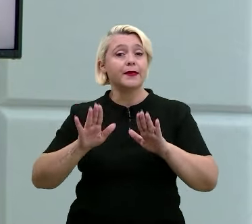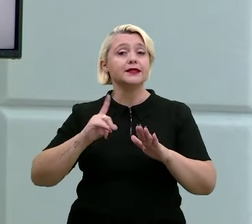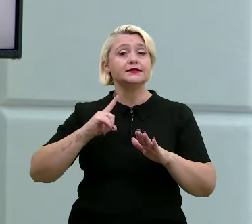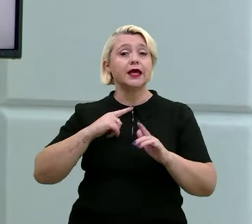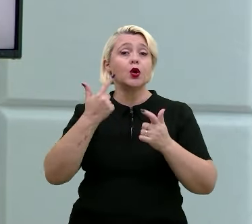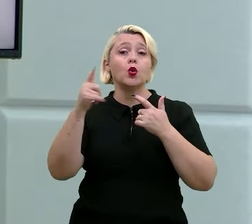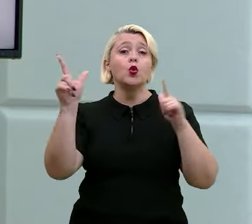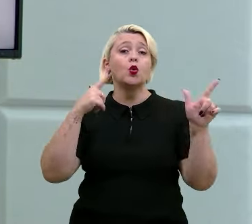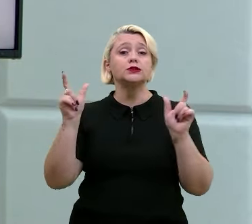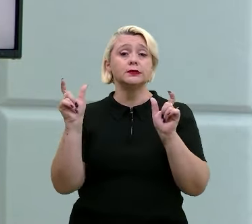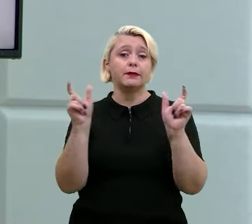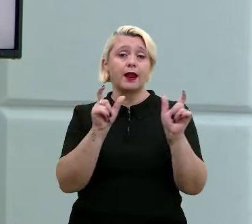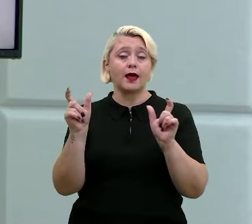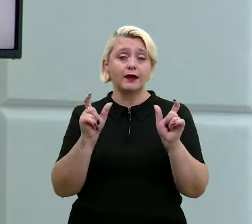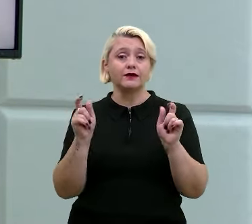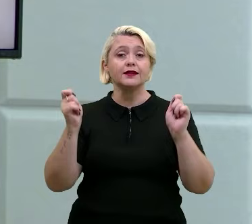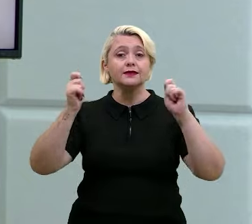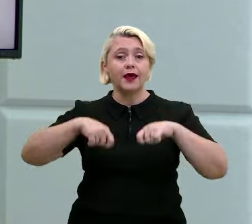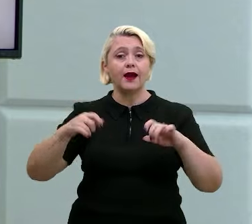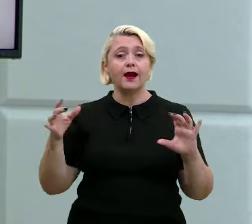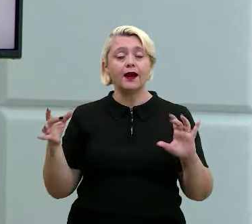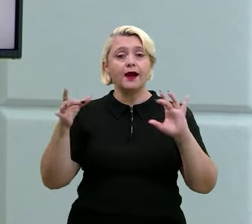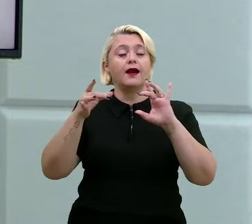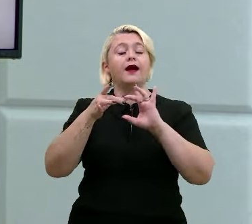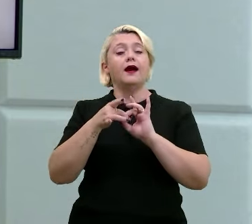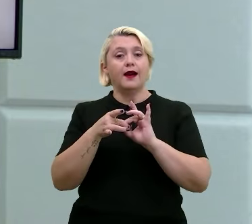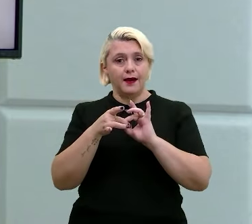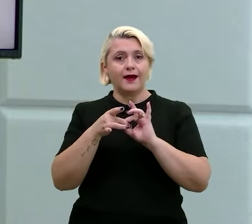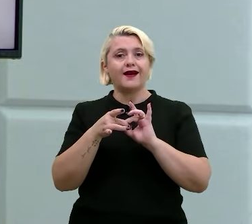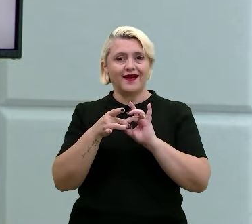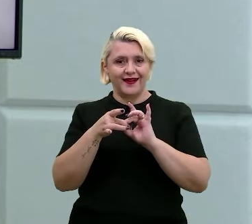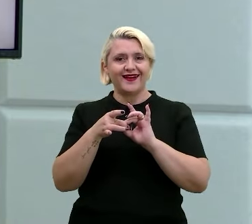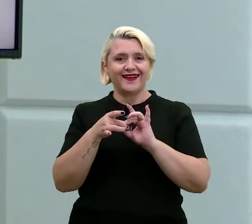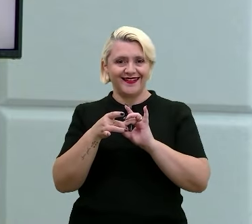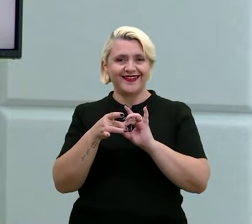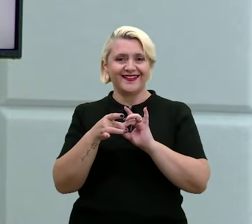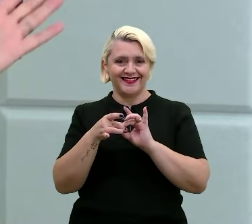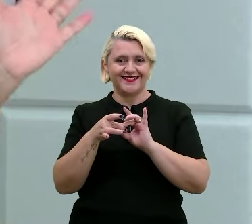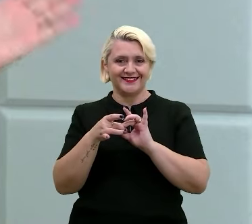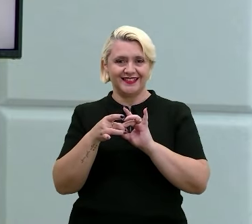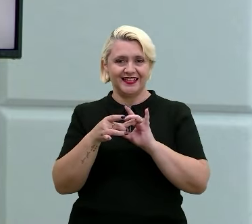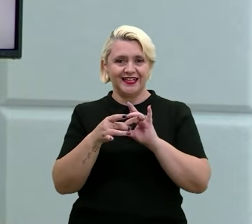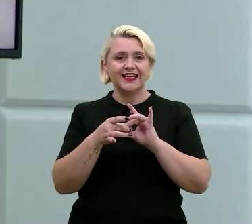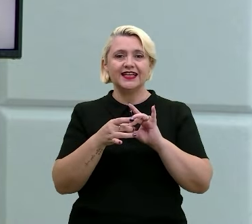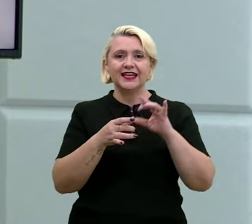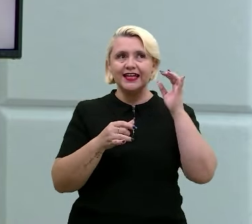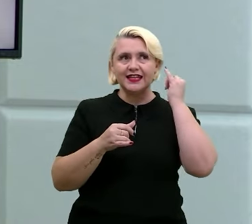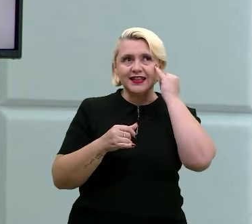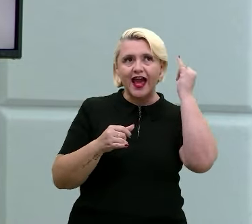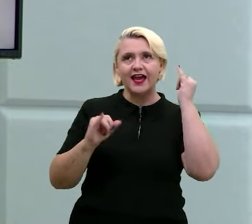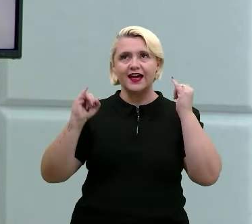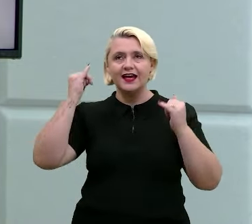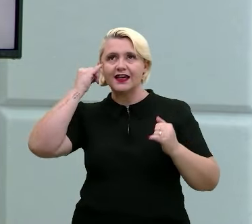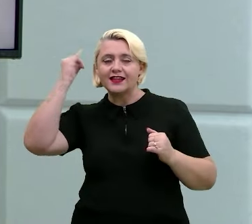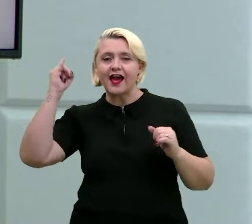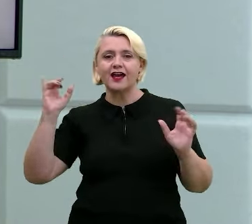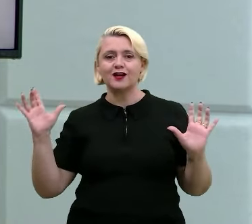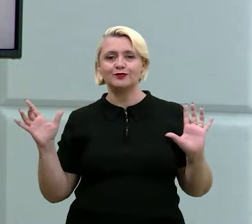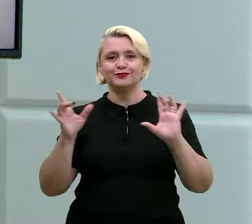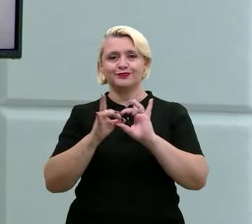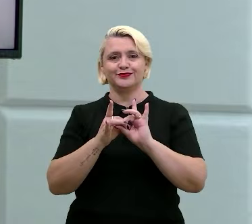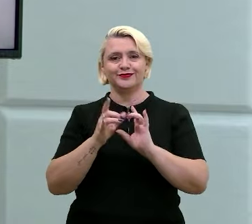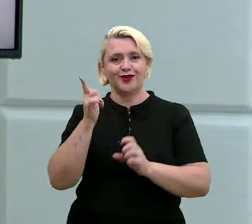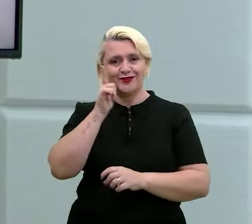outros elementos que fazem esse mesmo trabalho de articular, trazendo essa ideia de causa e